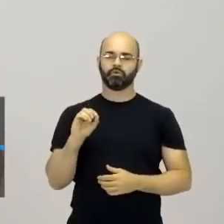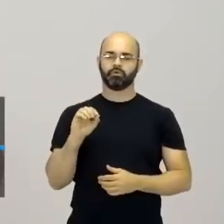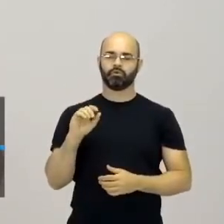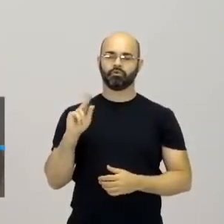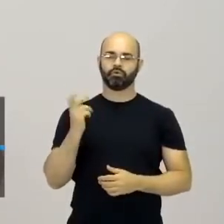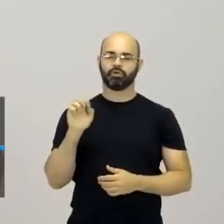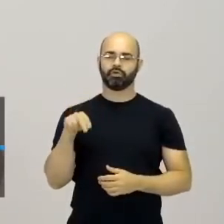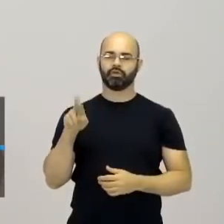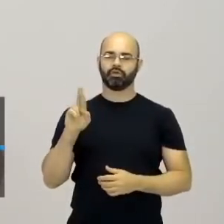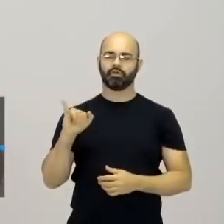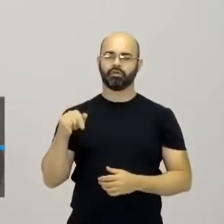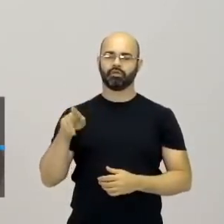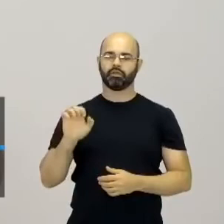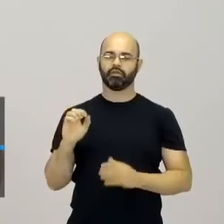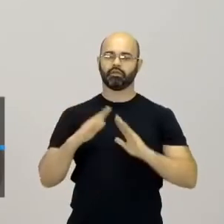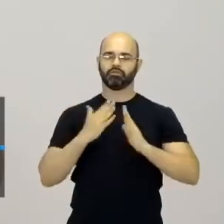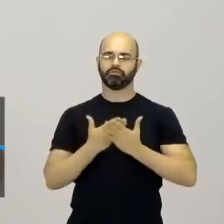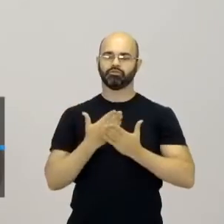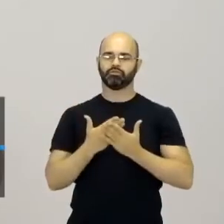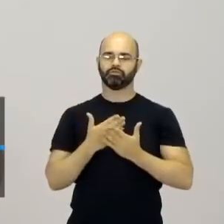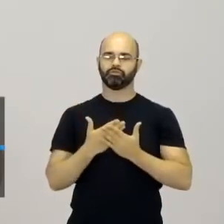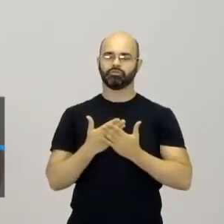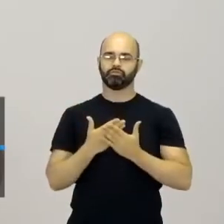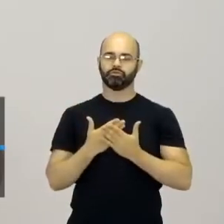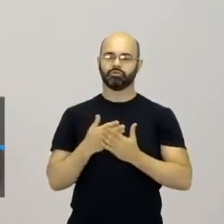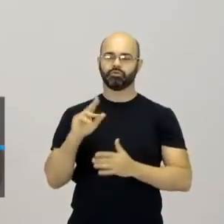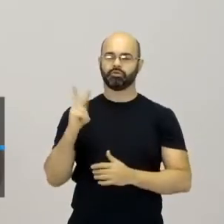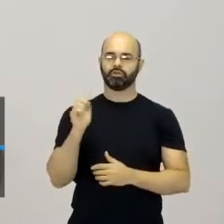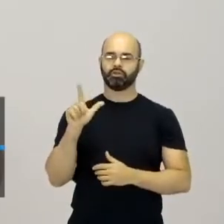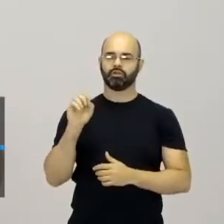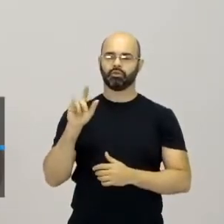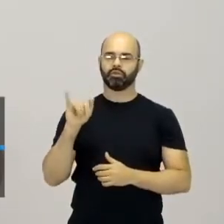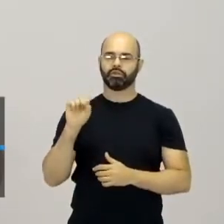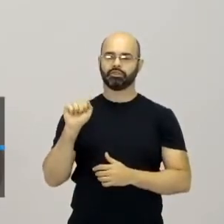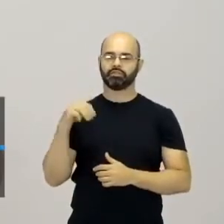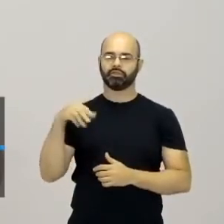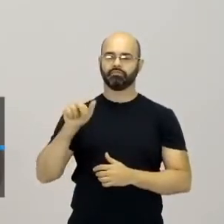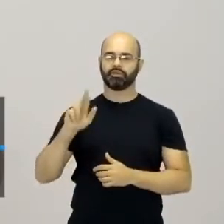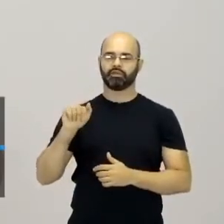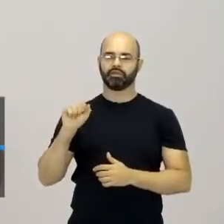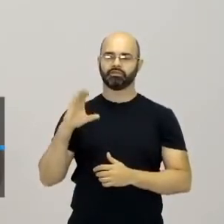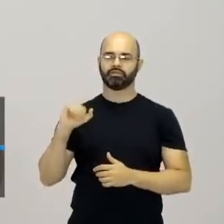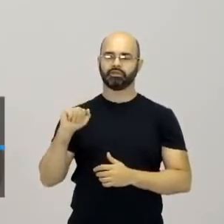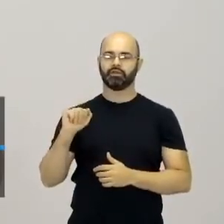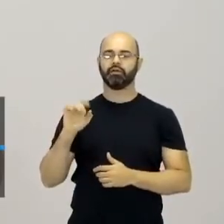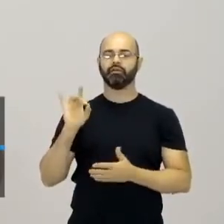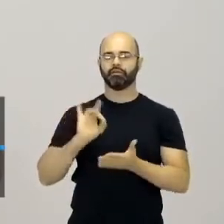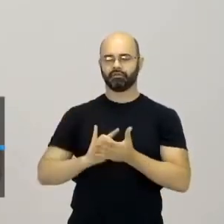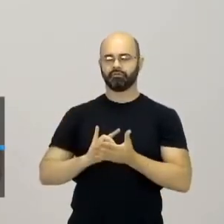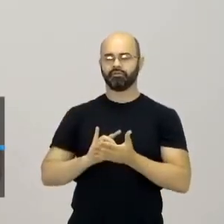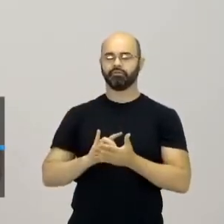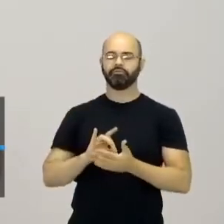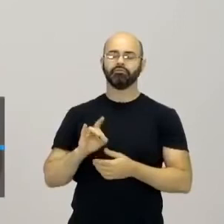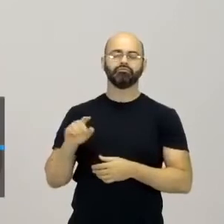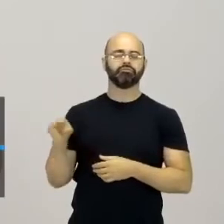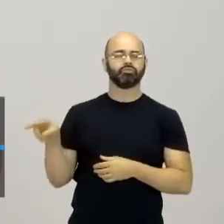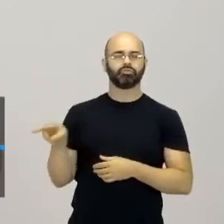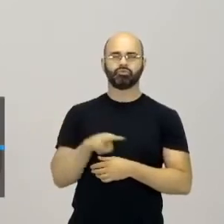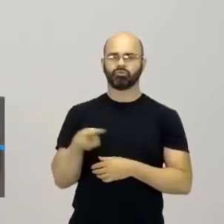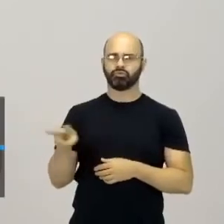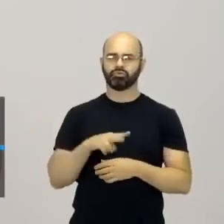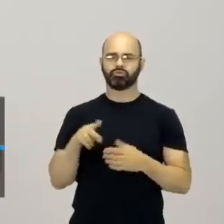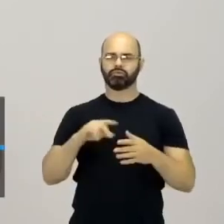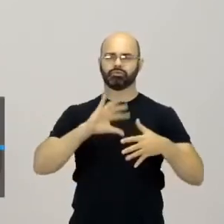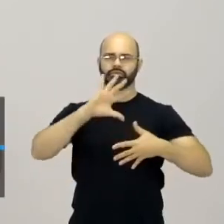disse, né, da escola Heloísa Marasca, de Rio Claro. Na verdade, tanto portugueses e espanhóis exploraram os territórios